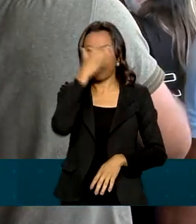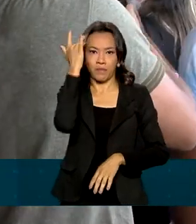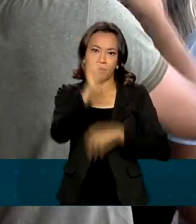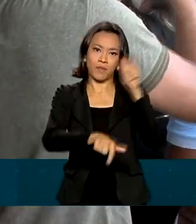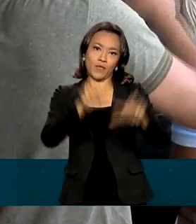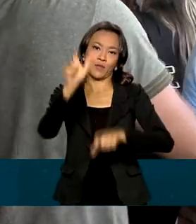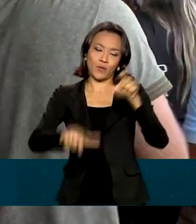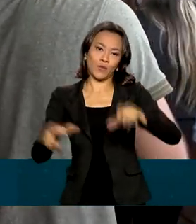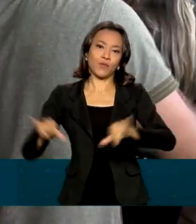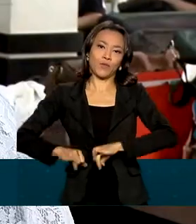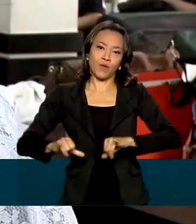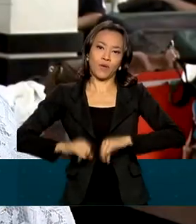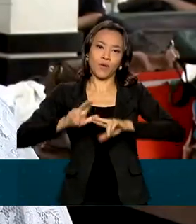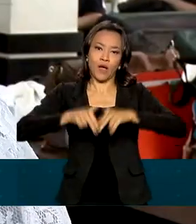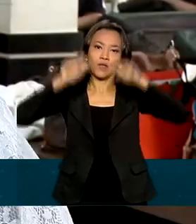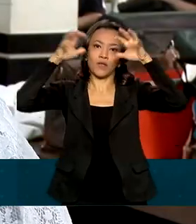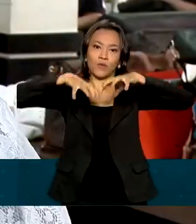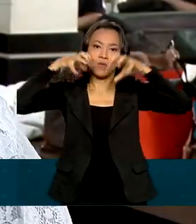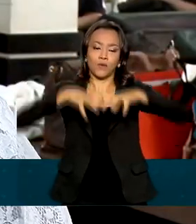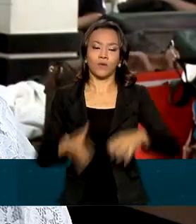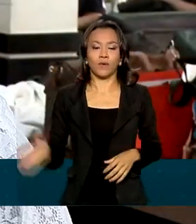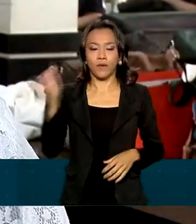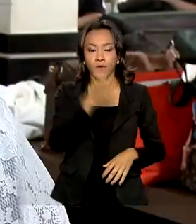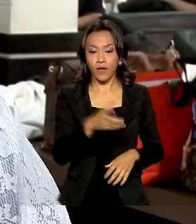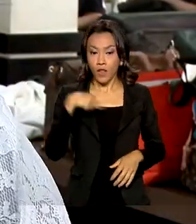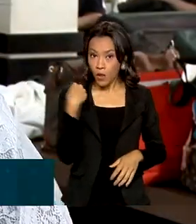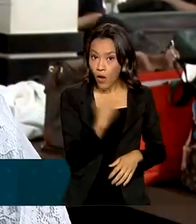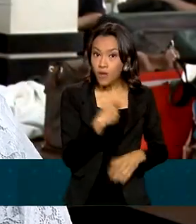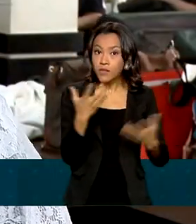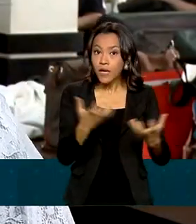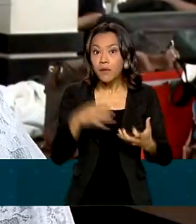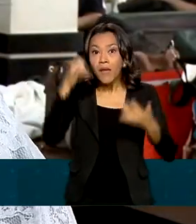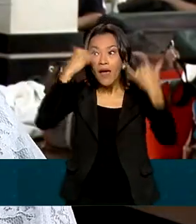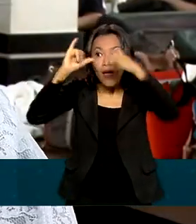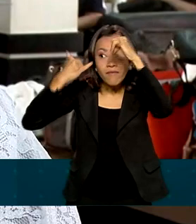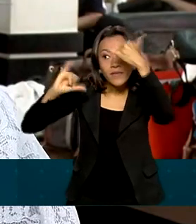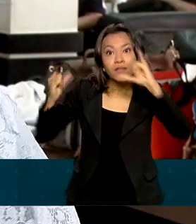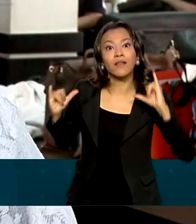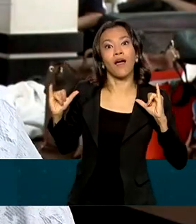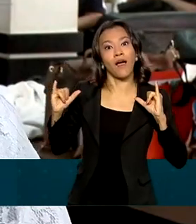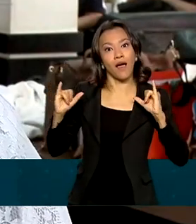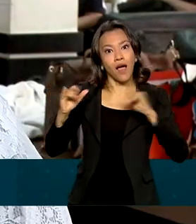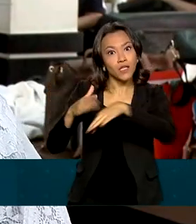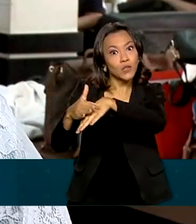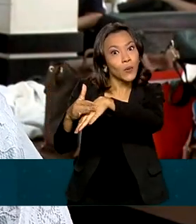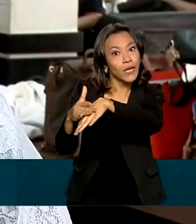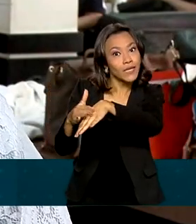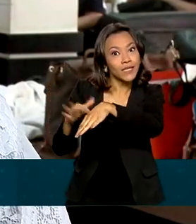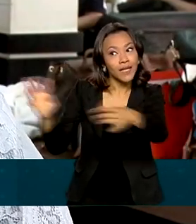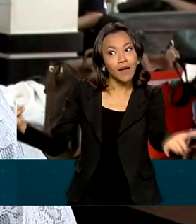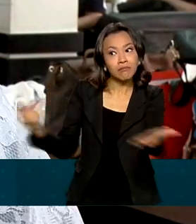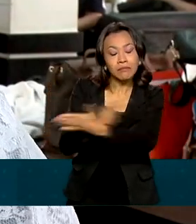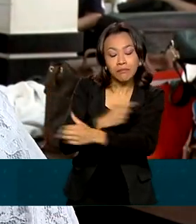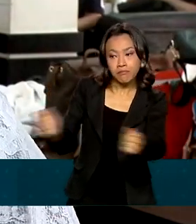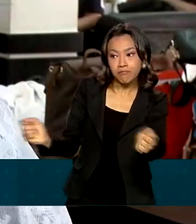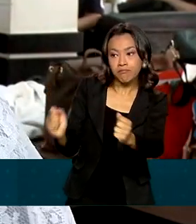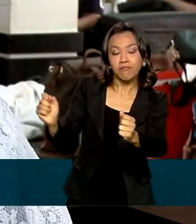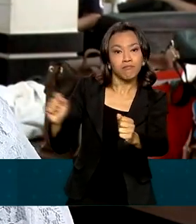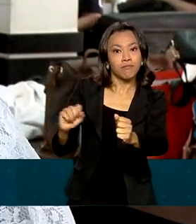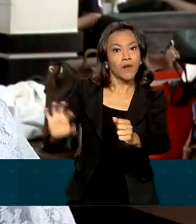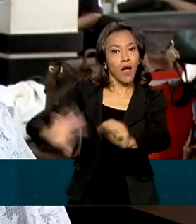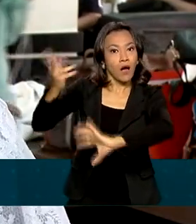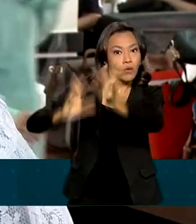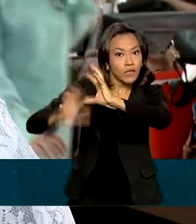pelas fortes chuvas. O nosso foco é a prevenção de todas as doenças que estão aparecendo naquele local, a